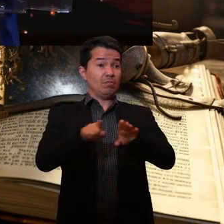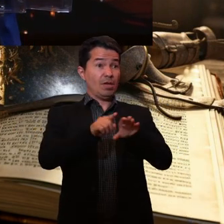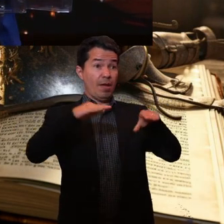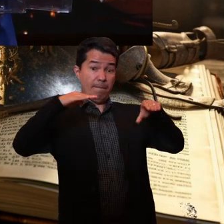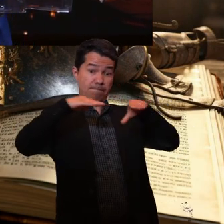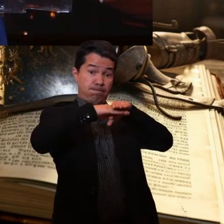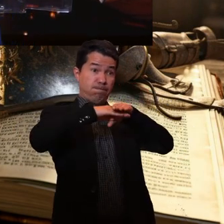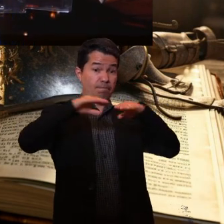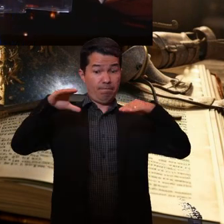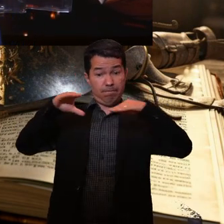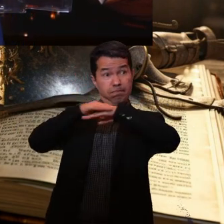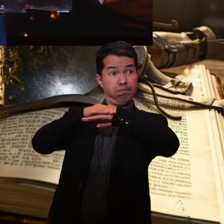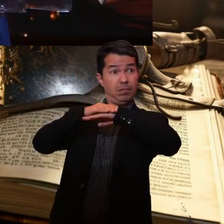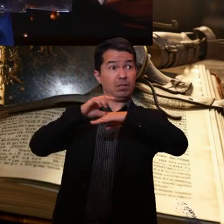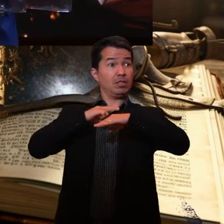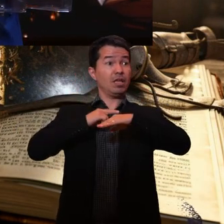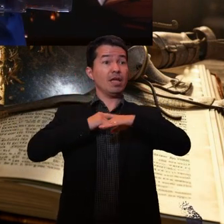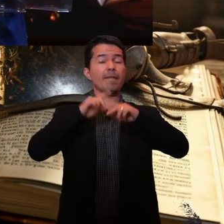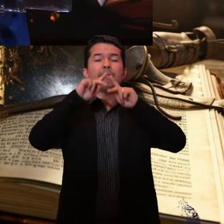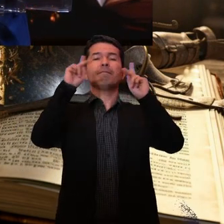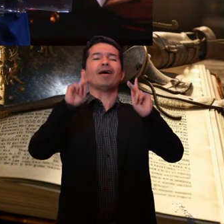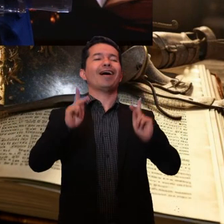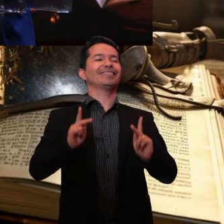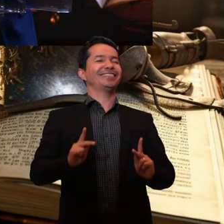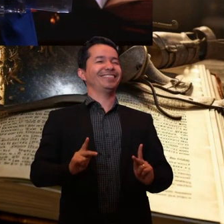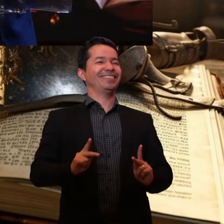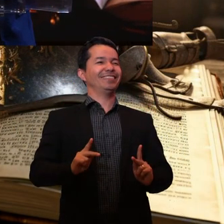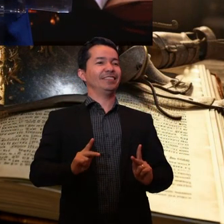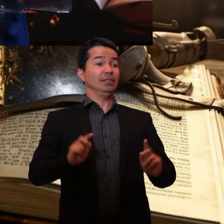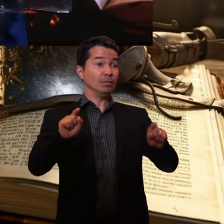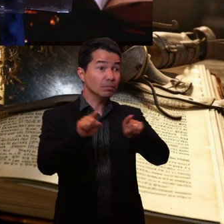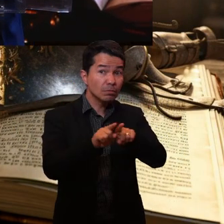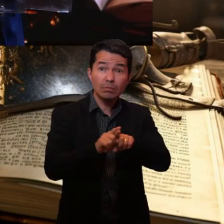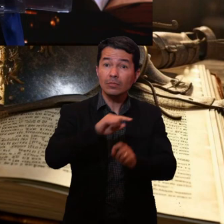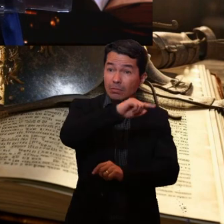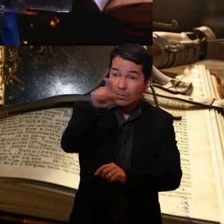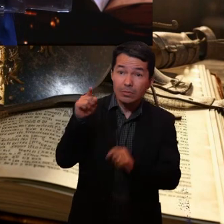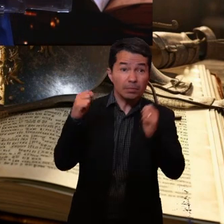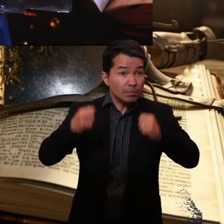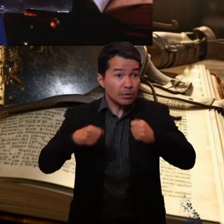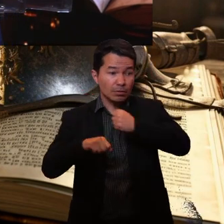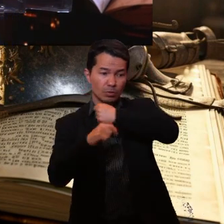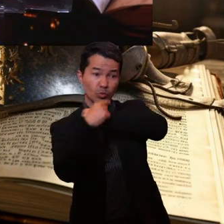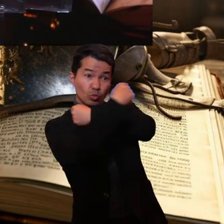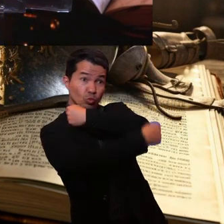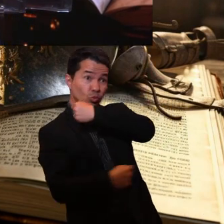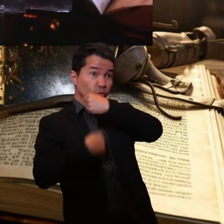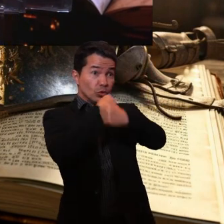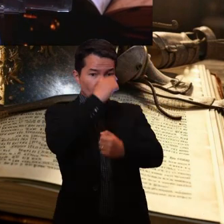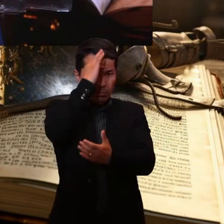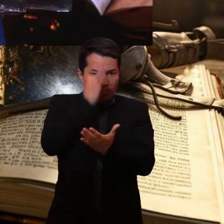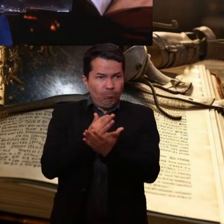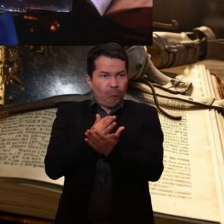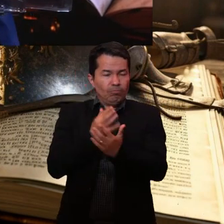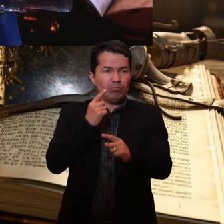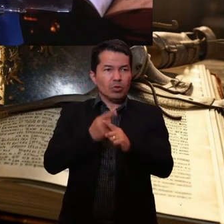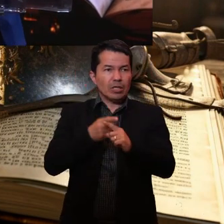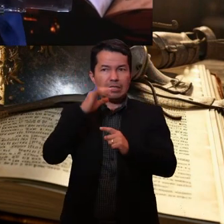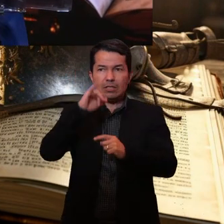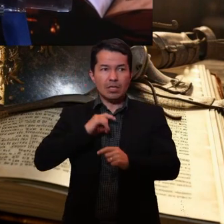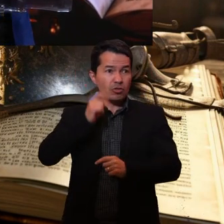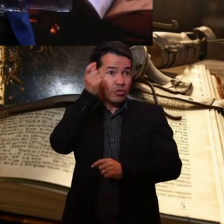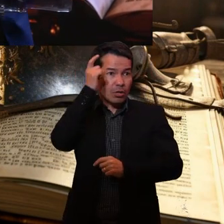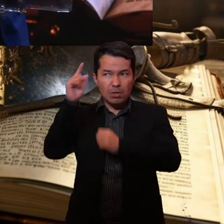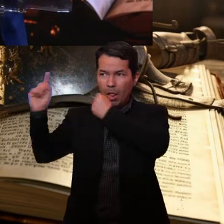com a prontidão do evangelho e da paz. Além disso, usem o escudo da fé, com o qual vocês poderão apagar todas